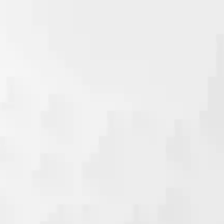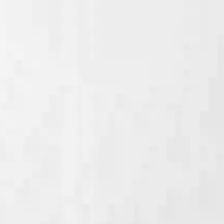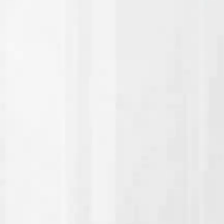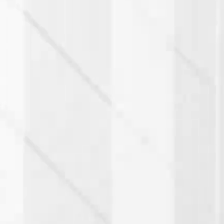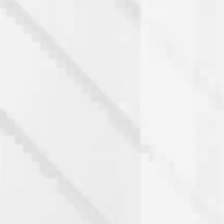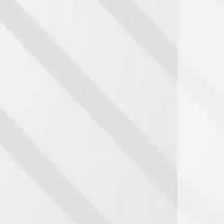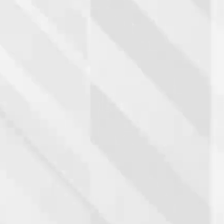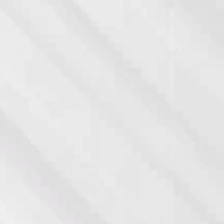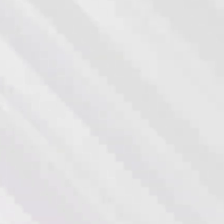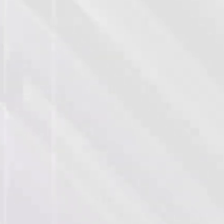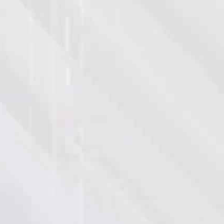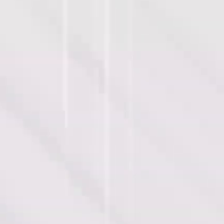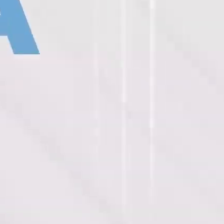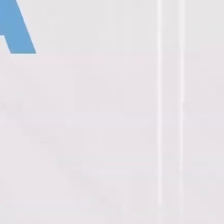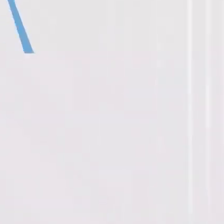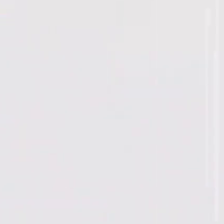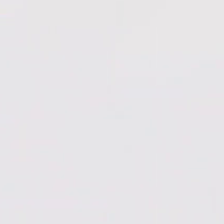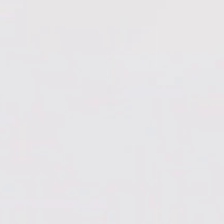obrigado